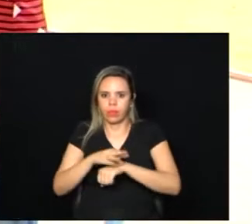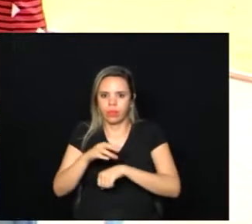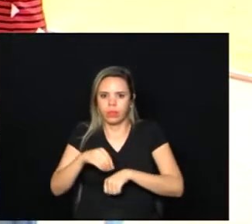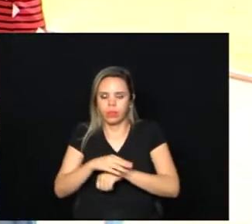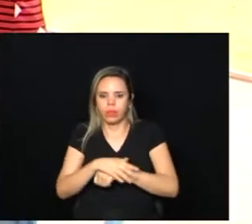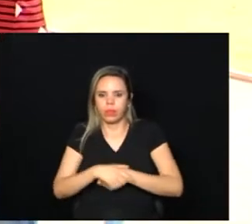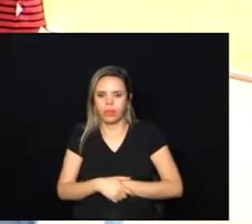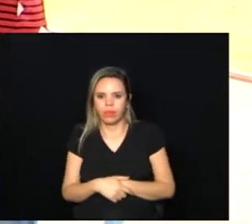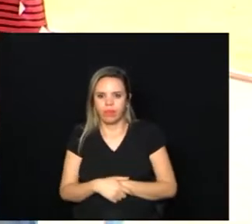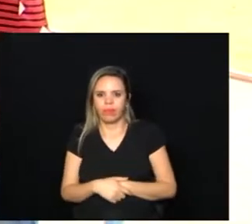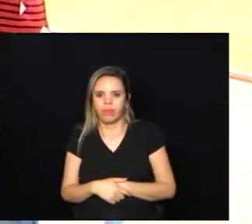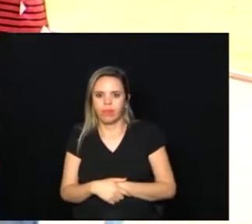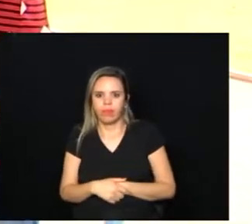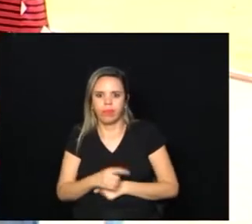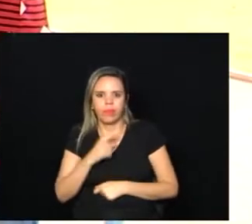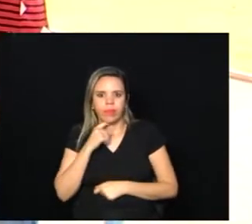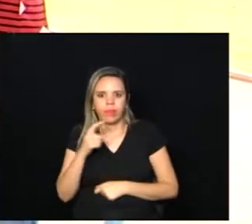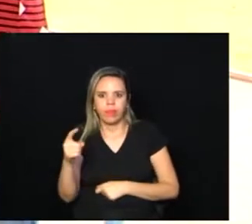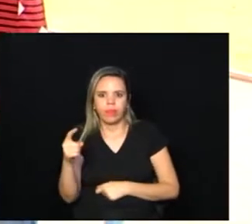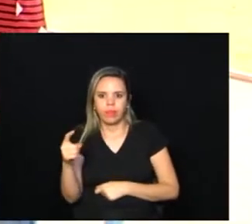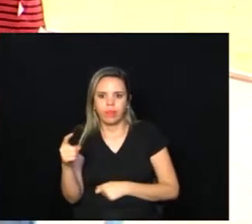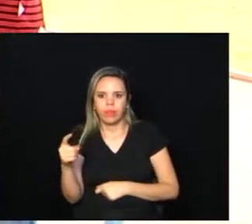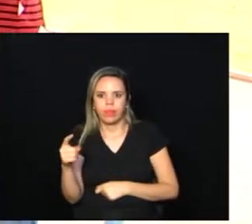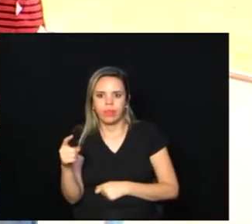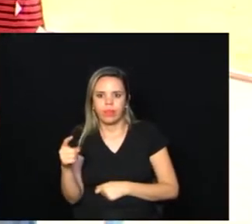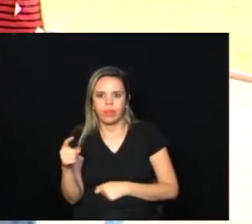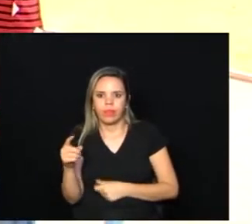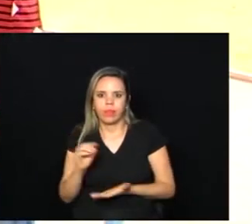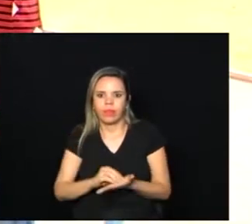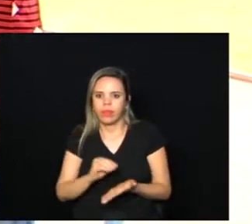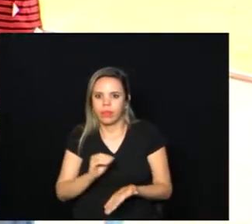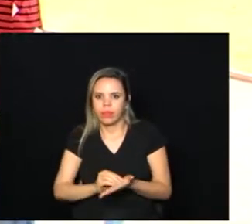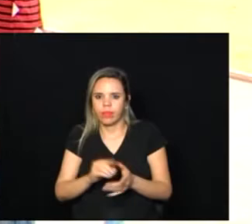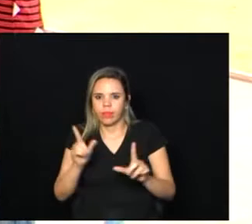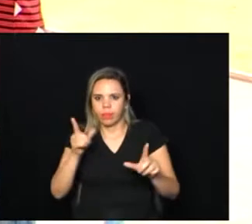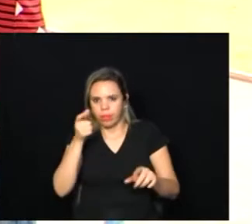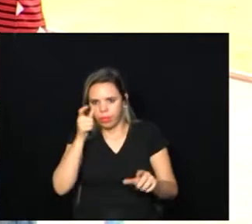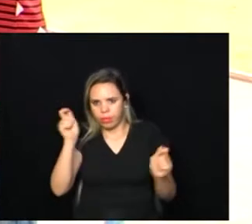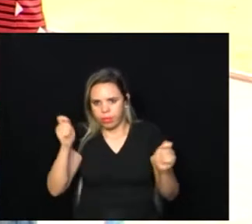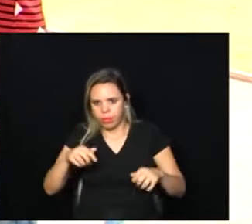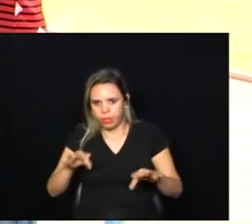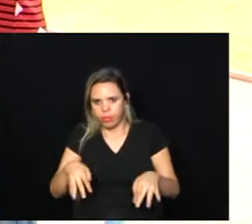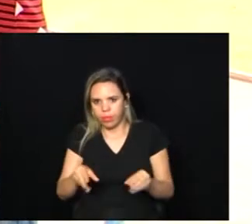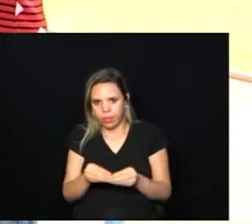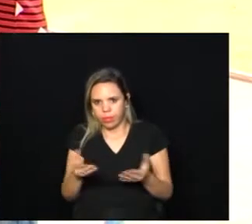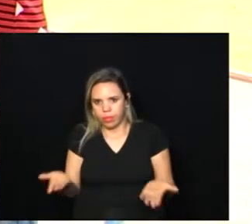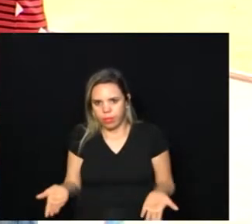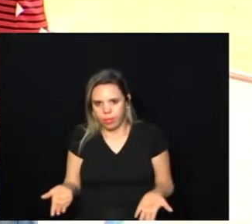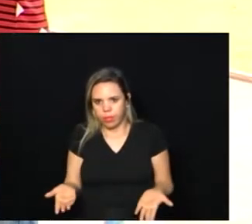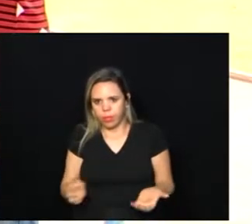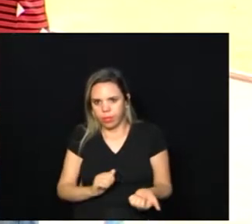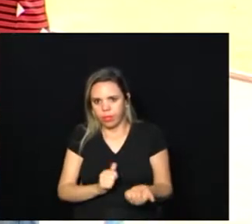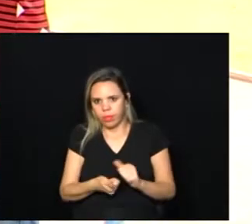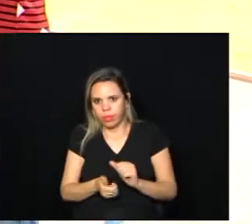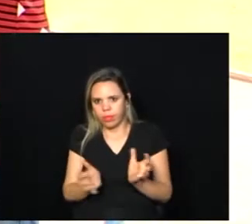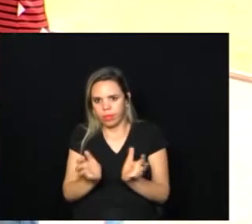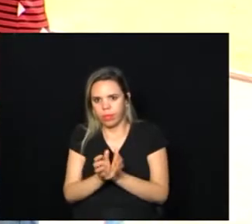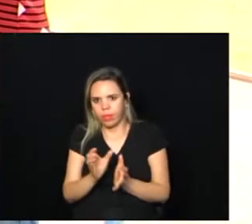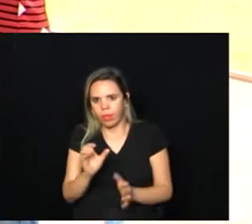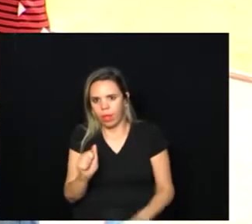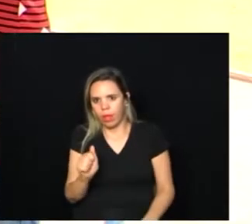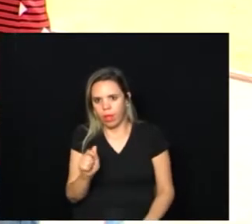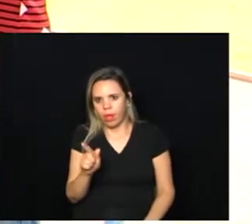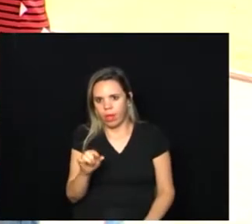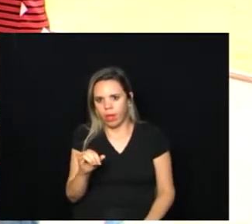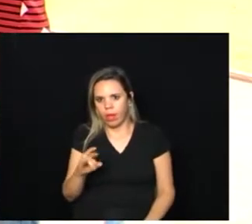transmitido, entendeu? Para ninguém ficar sem assistir esses jogos aí, essa grande final. Tá? Entre Esporte Clube Acaraí